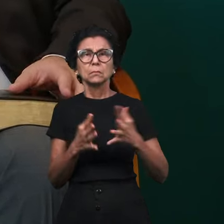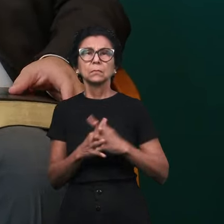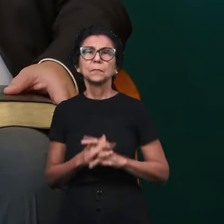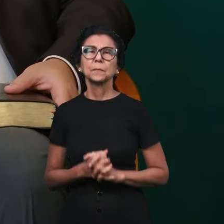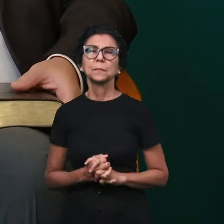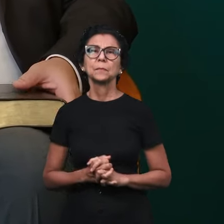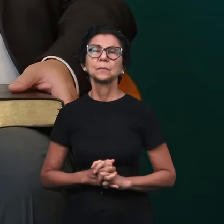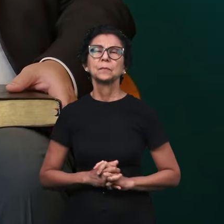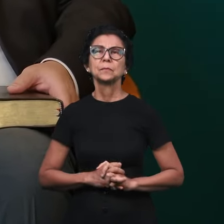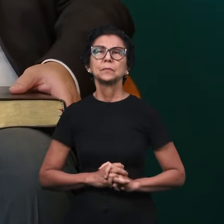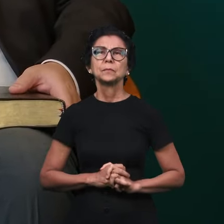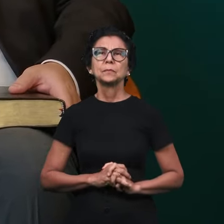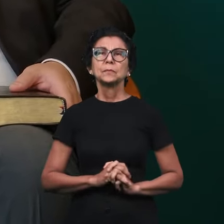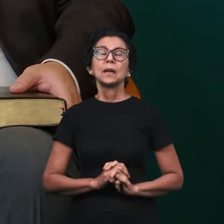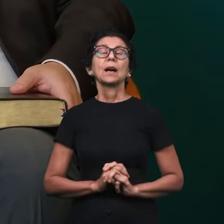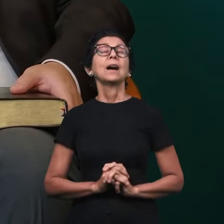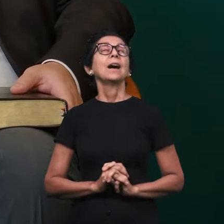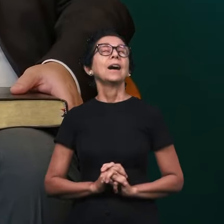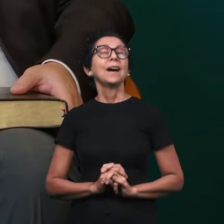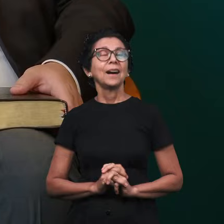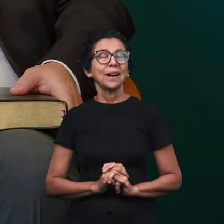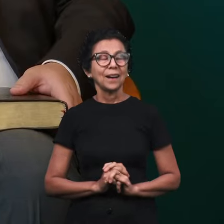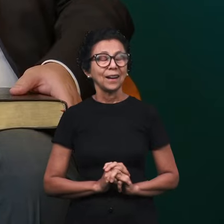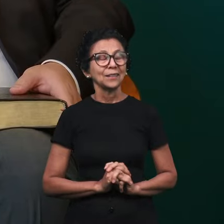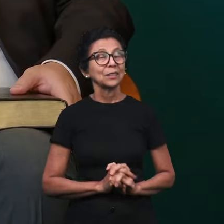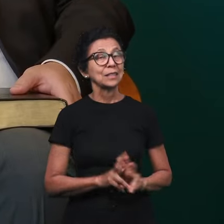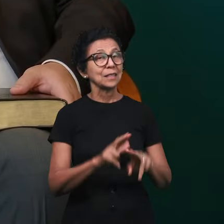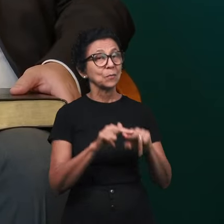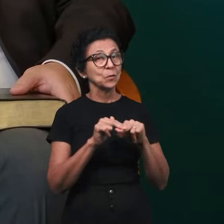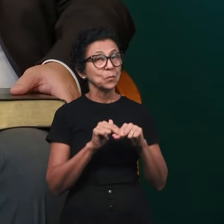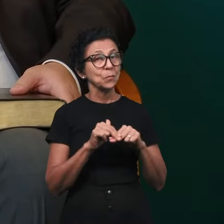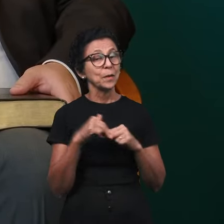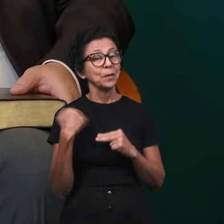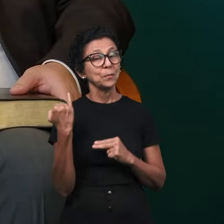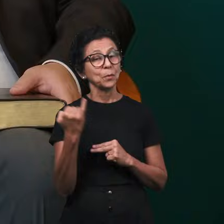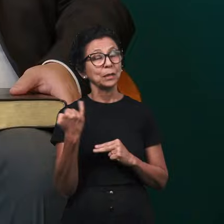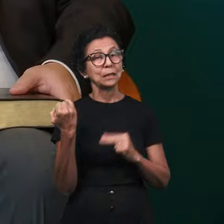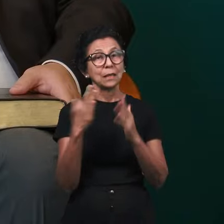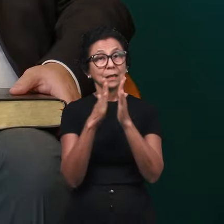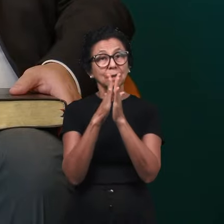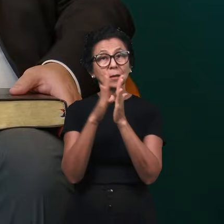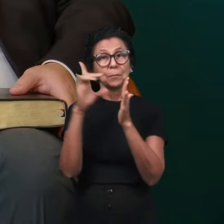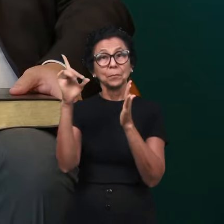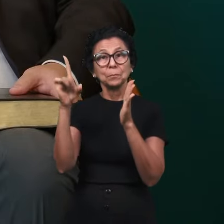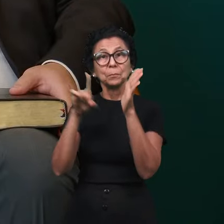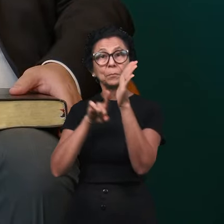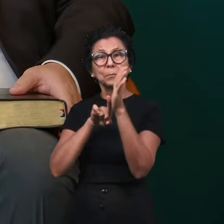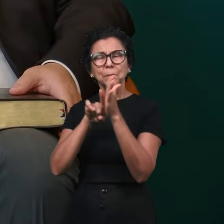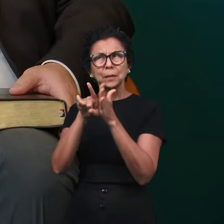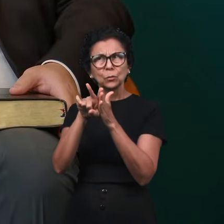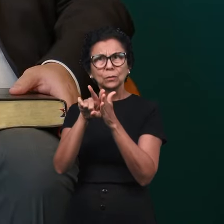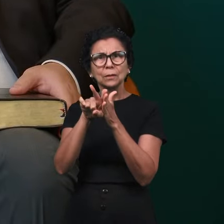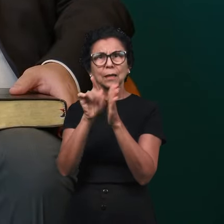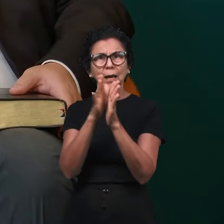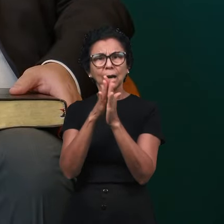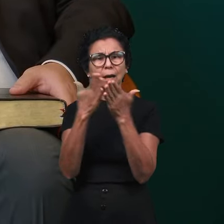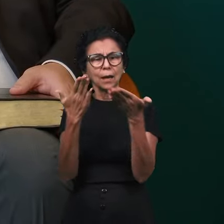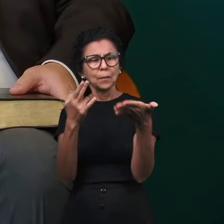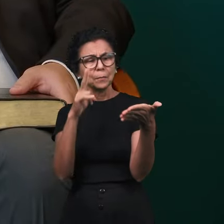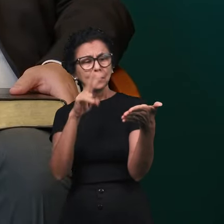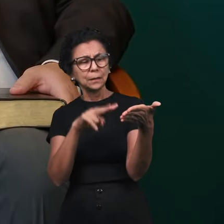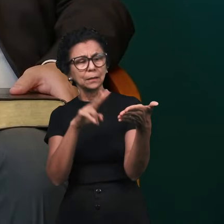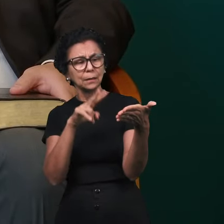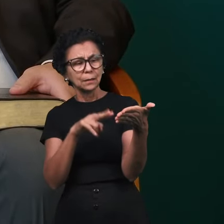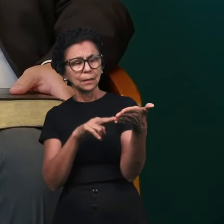nós temos um recurso muito grande que é a consulta à palavra. Amém. e nós colocamos diante do Senhor, através da palavra